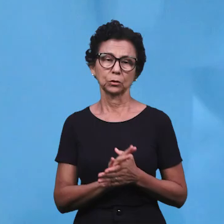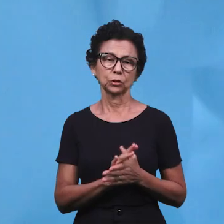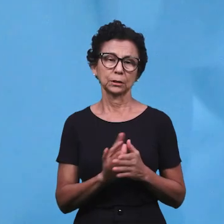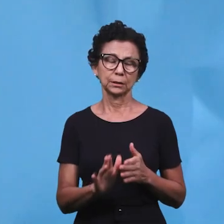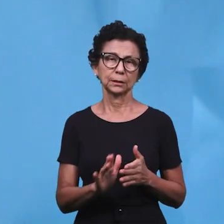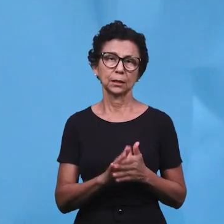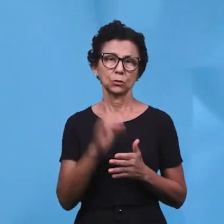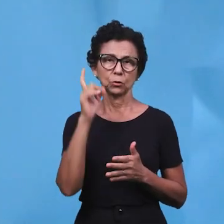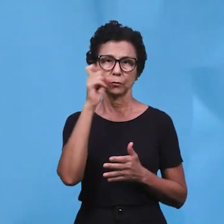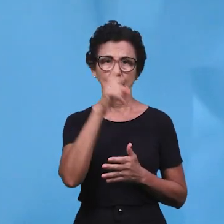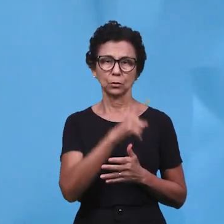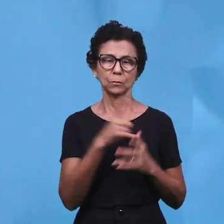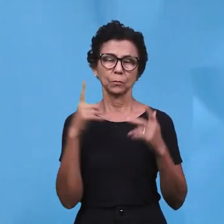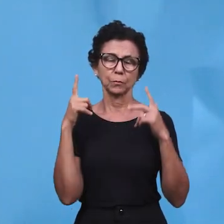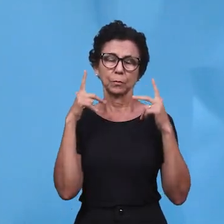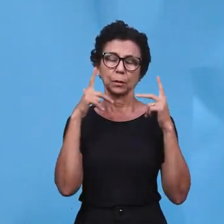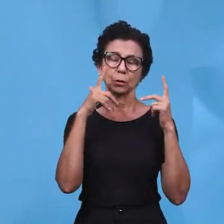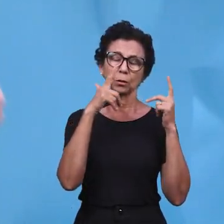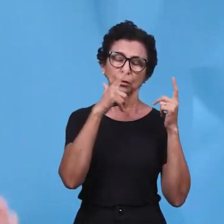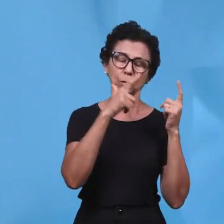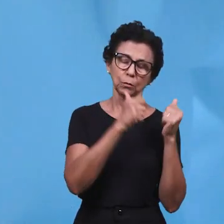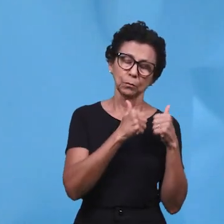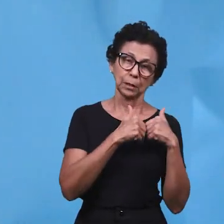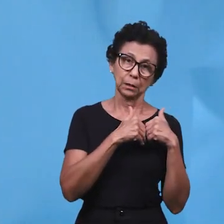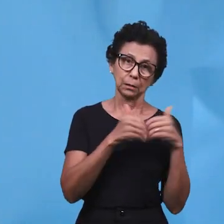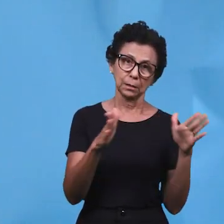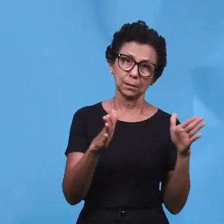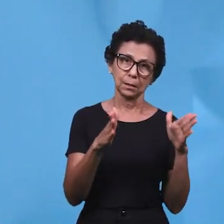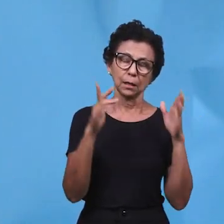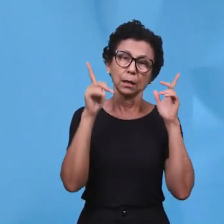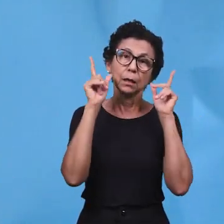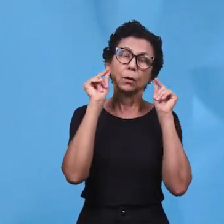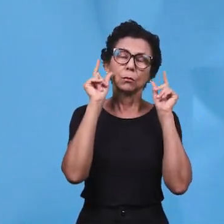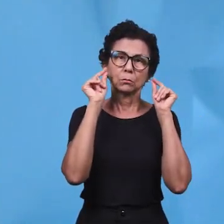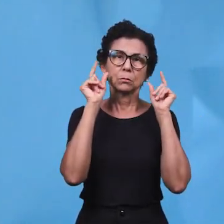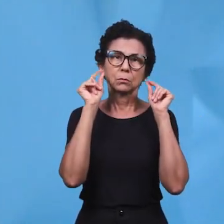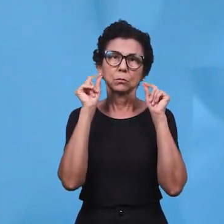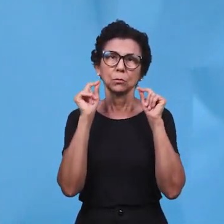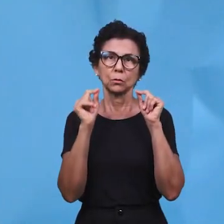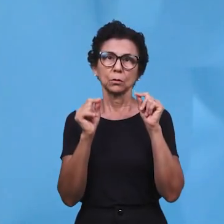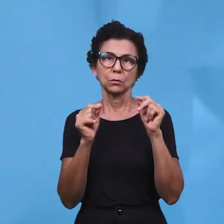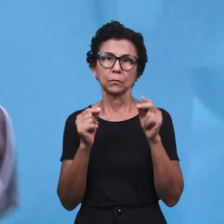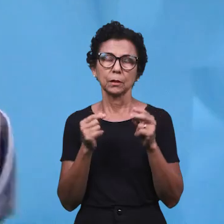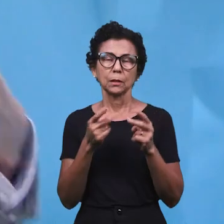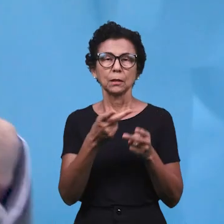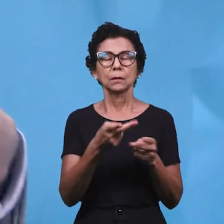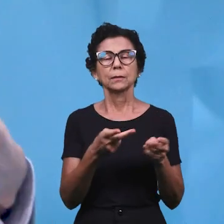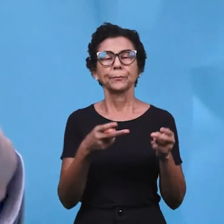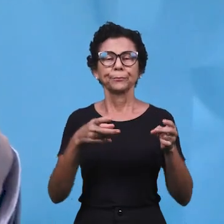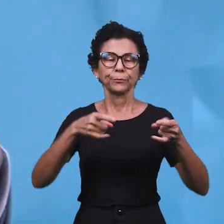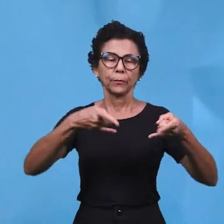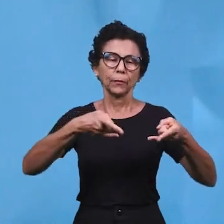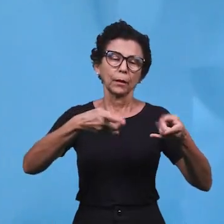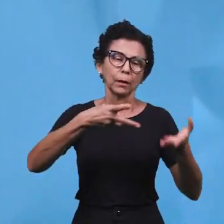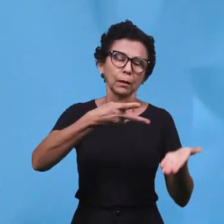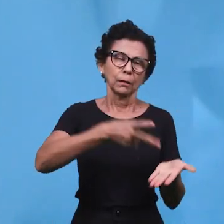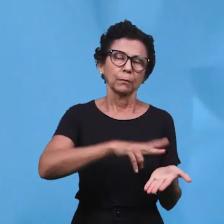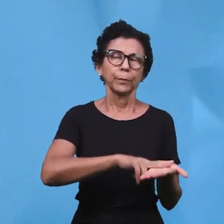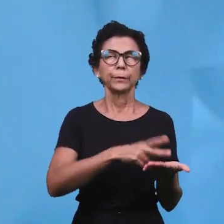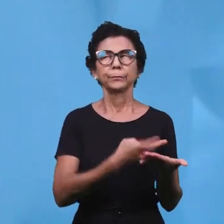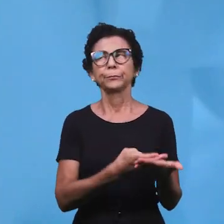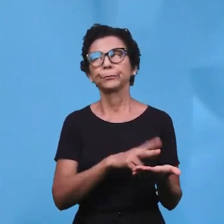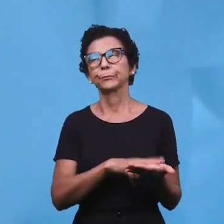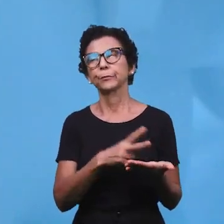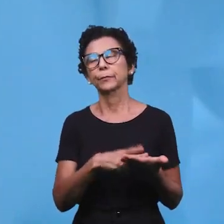insônia de início, que é a dificuldade para pegar no sono, para iniciar o sono, que é aquilo de você deitar e ficar rolando na cama até